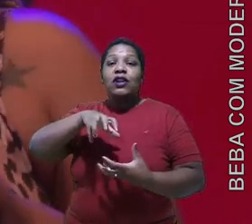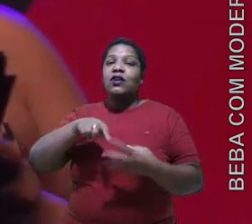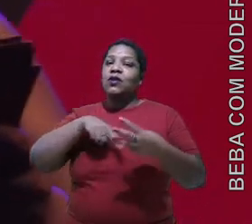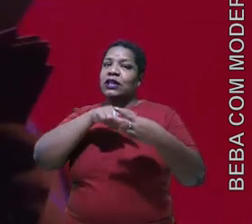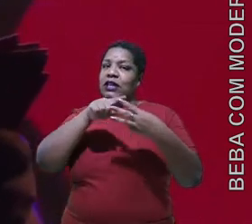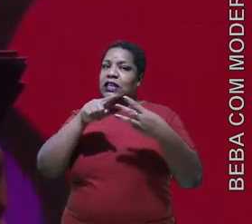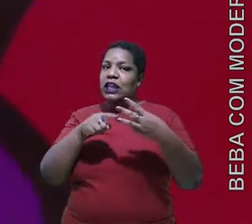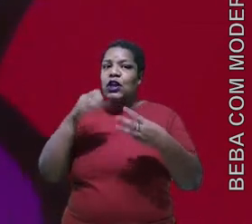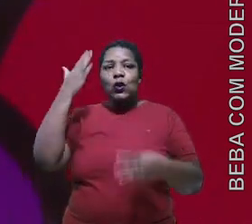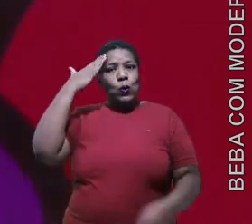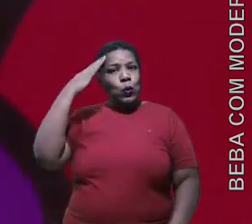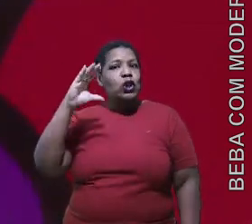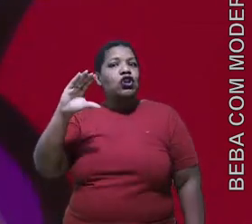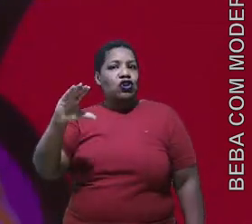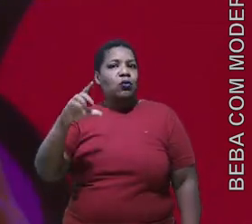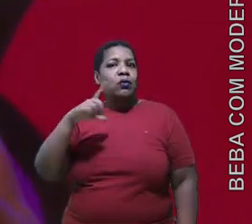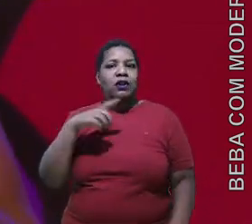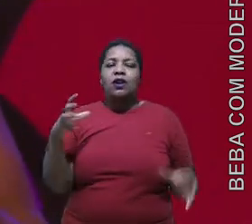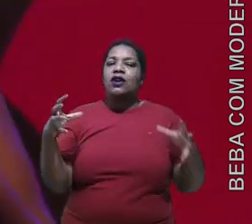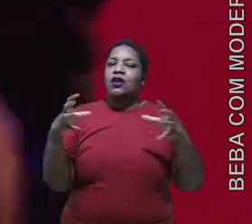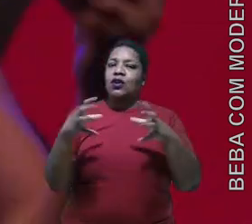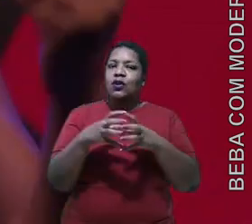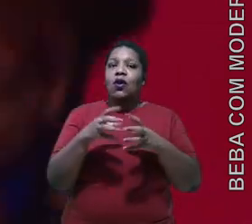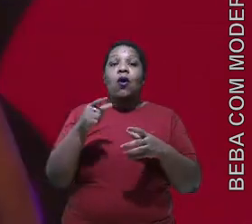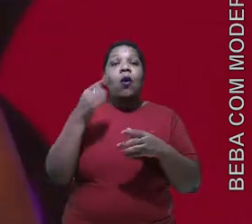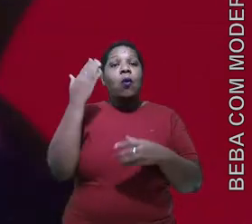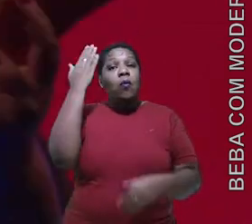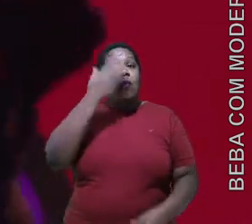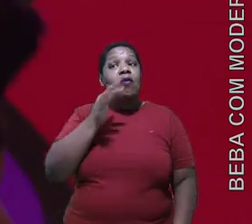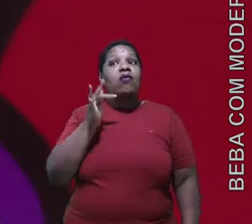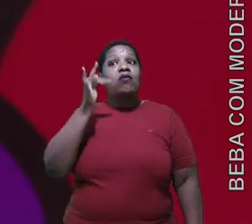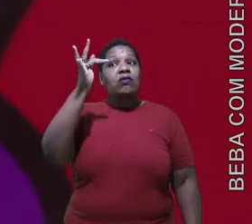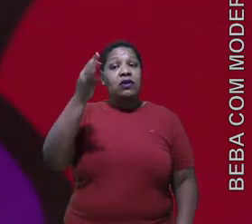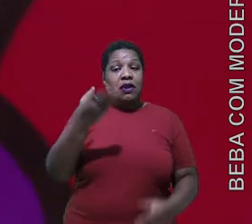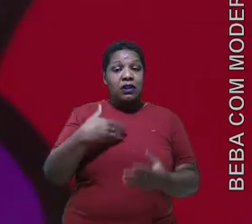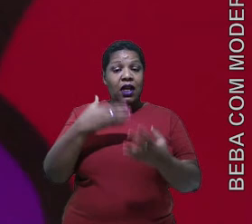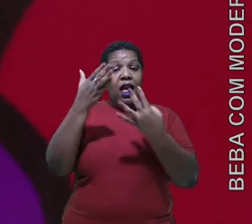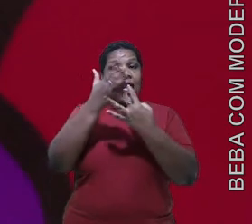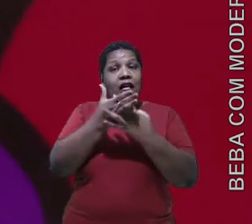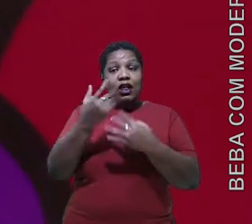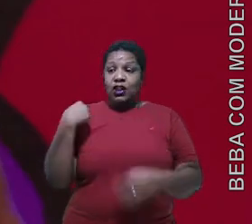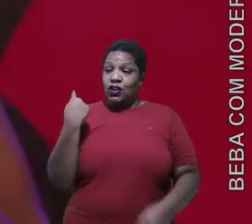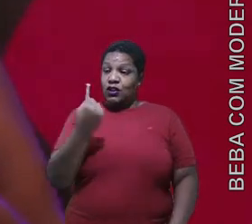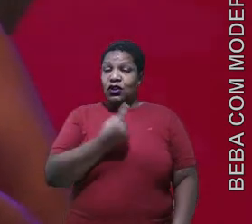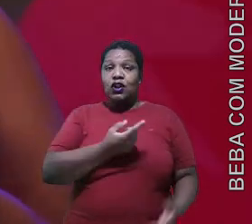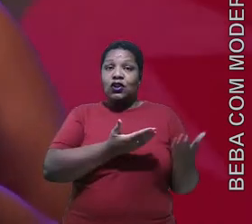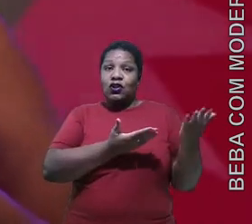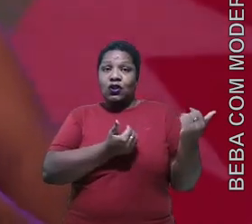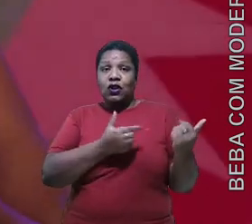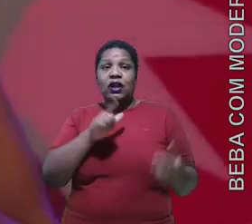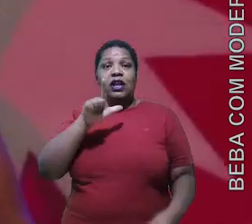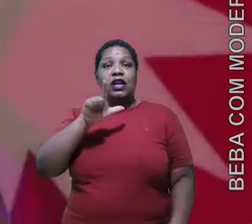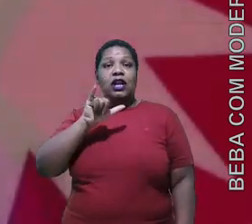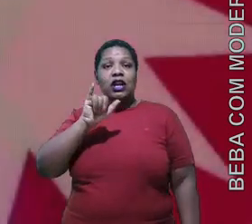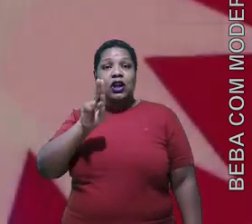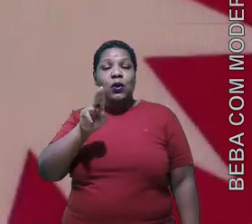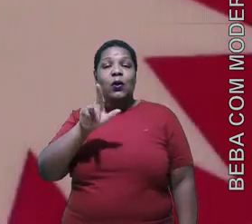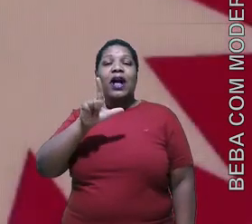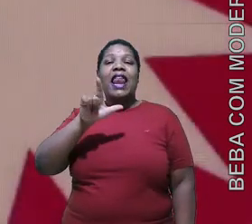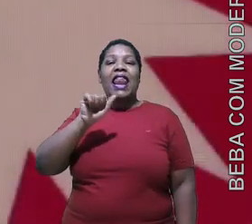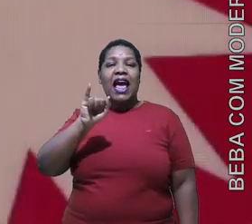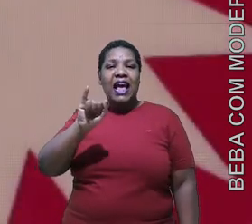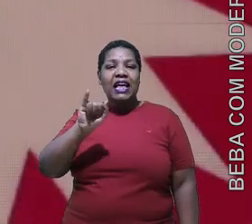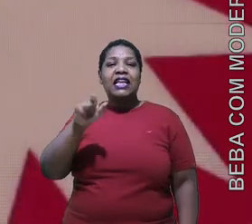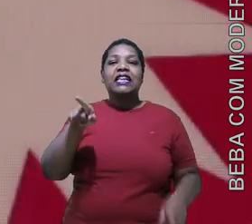trio de Curitiba que tem a ver com a gente prova que o futuro está entre nós e futuro tá na juventude Lil lá e Soares